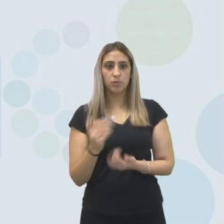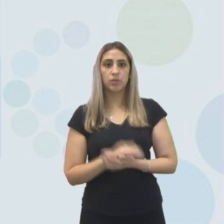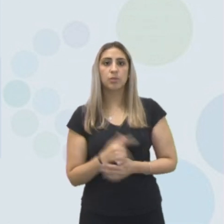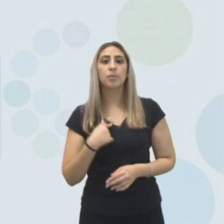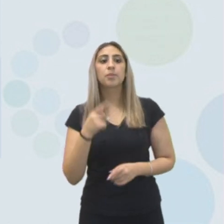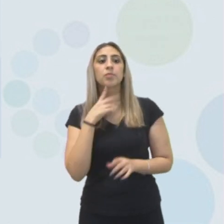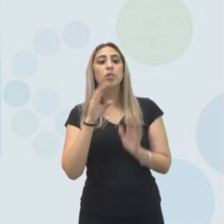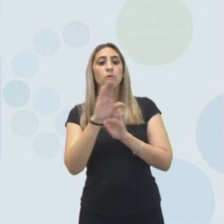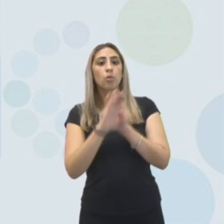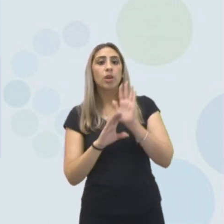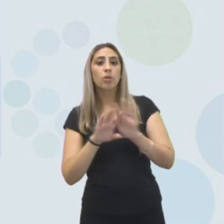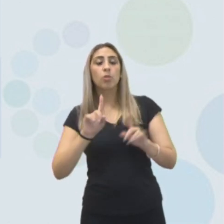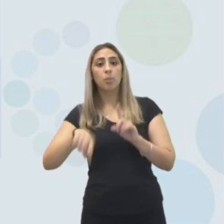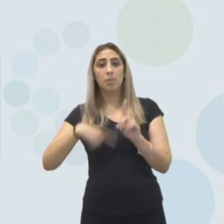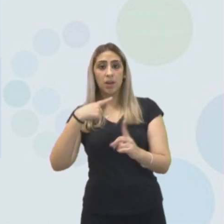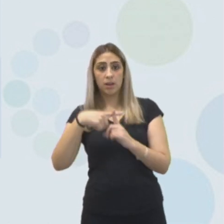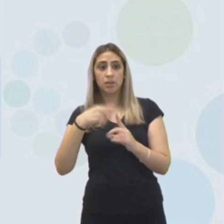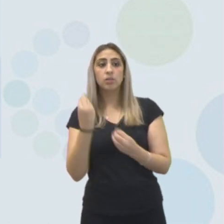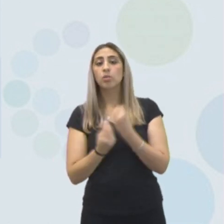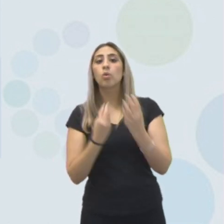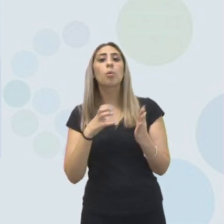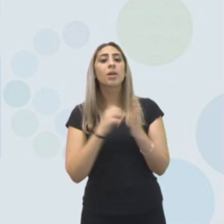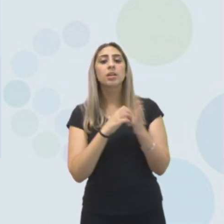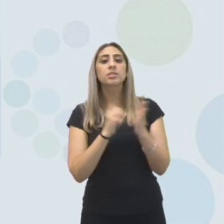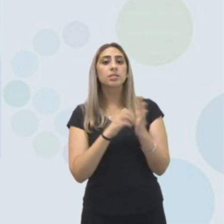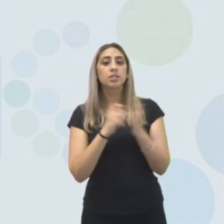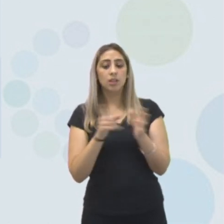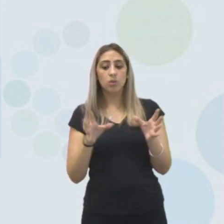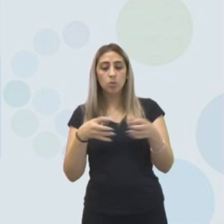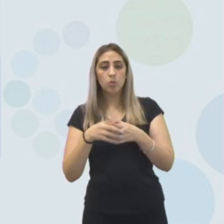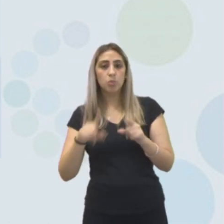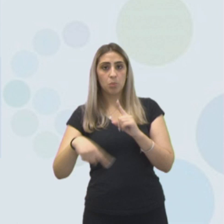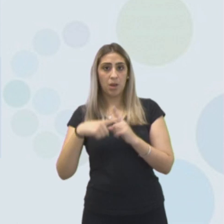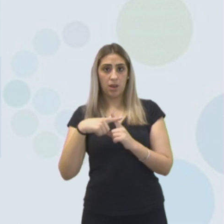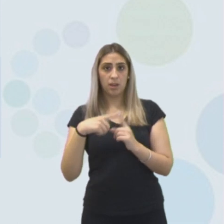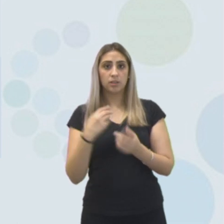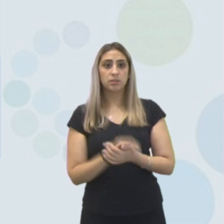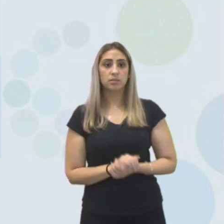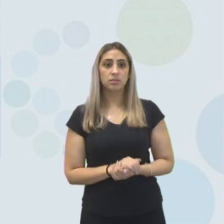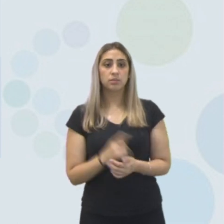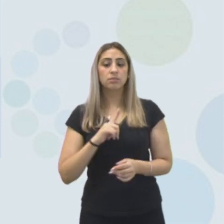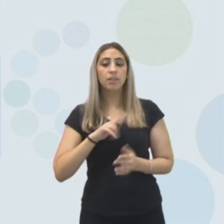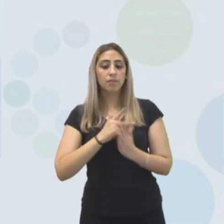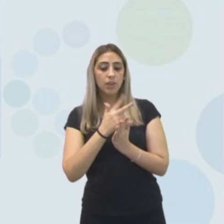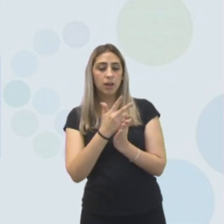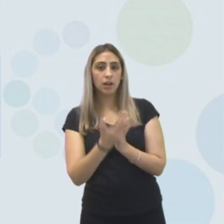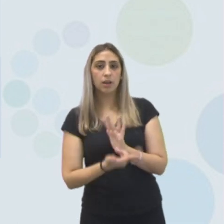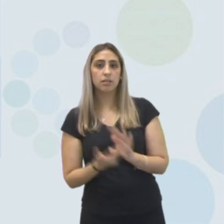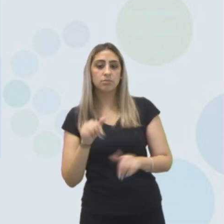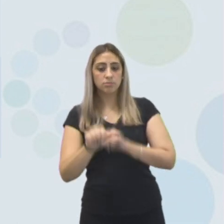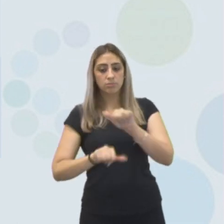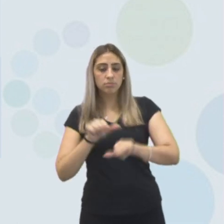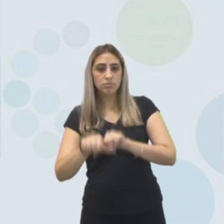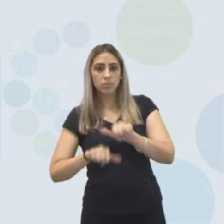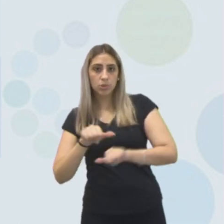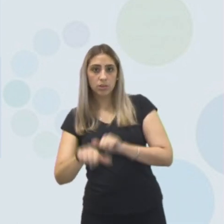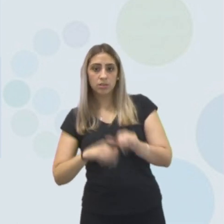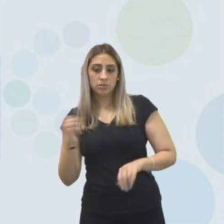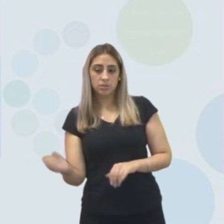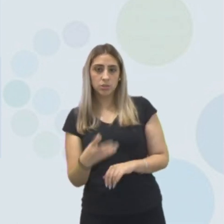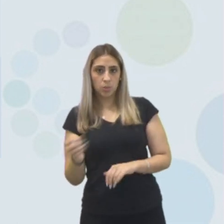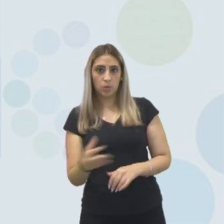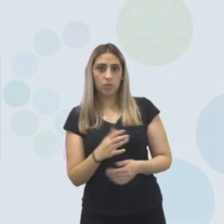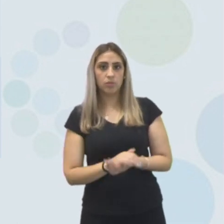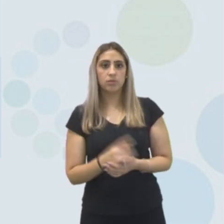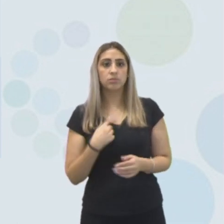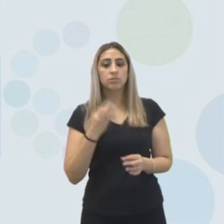como acessar, né, a plataforma do Currículo Mais, que ela tem várias alterações, né, e vários recursos, vários acervos,